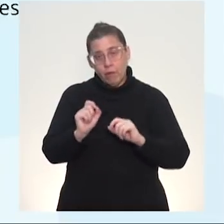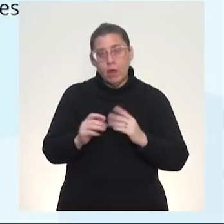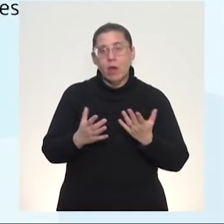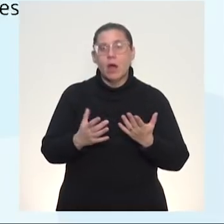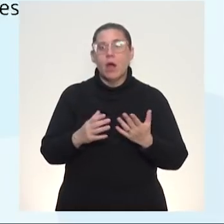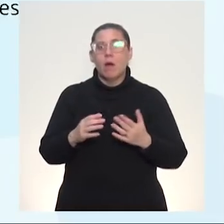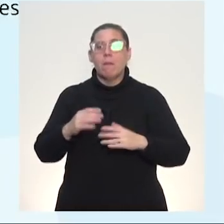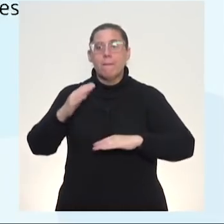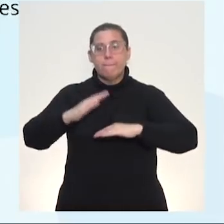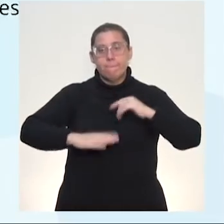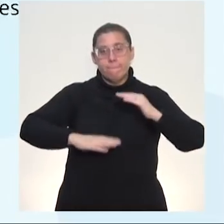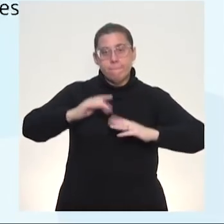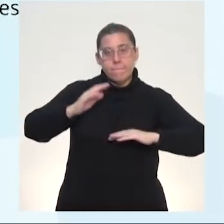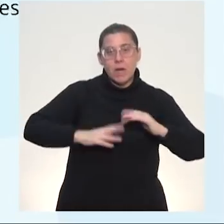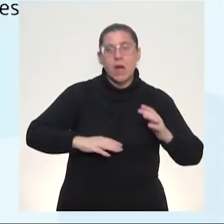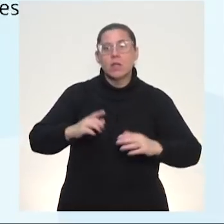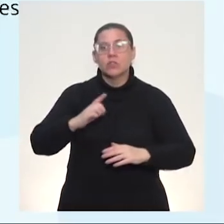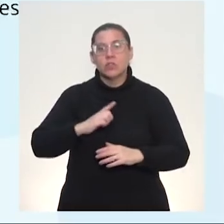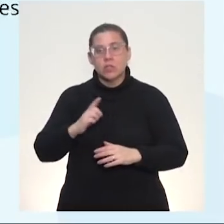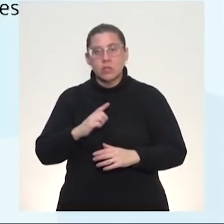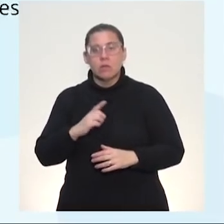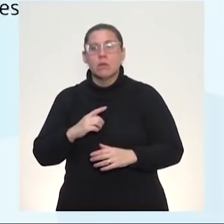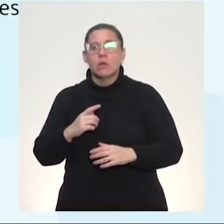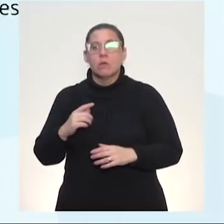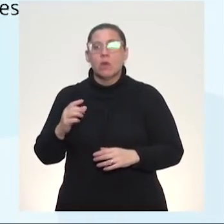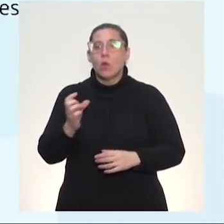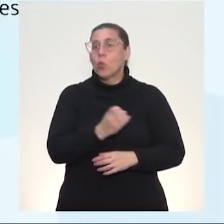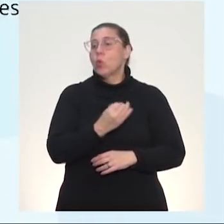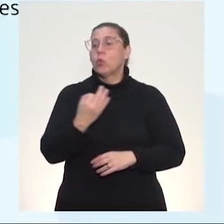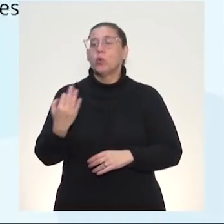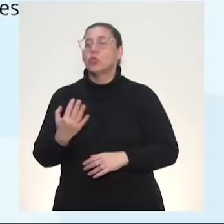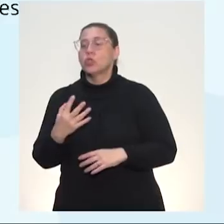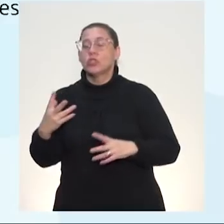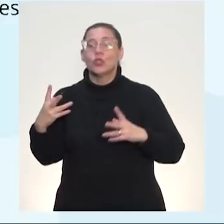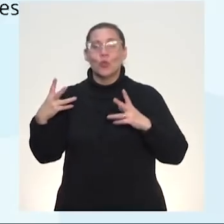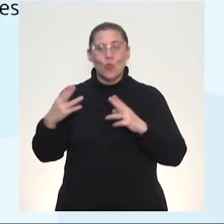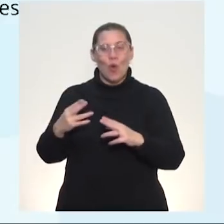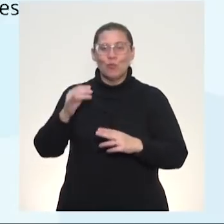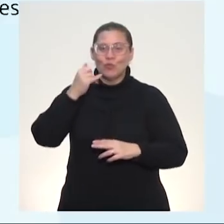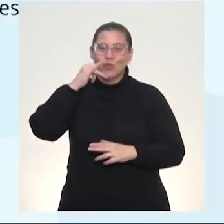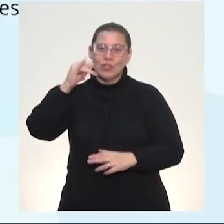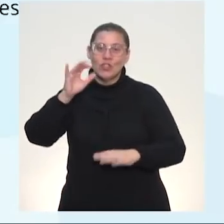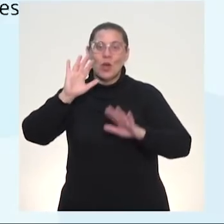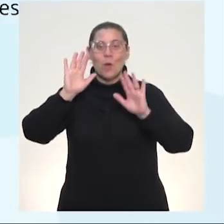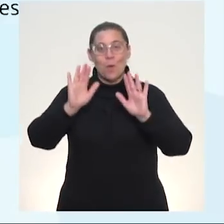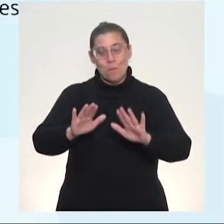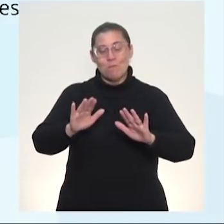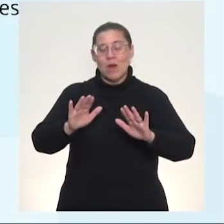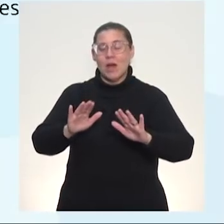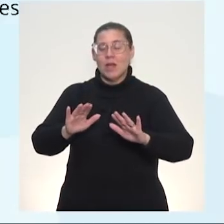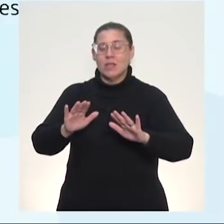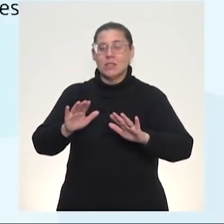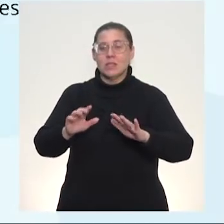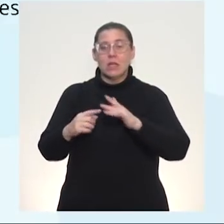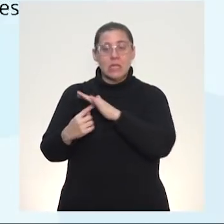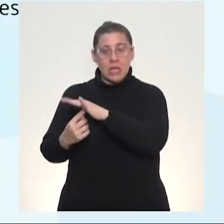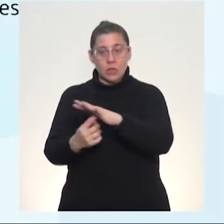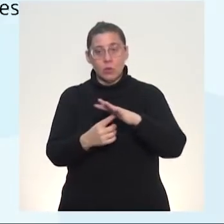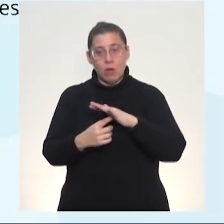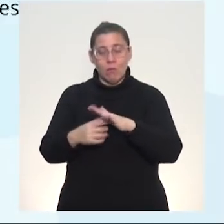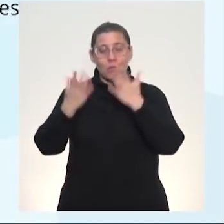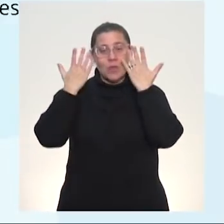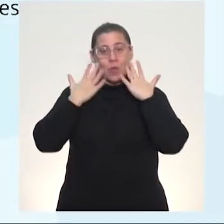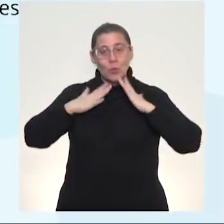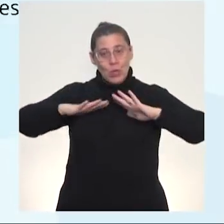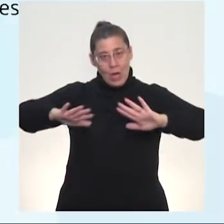a uma atividade que busca gerar uma mesma quantidade de energia utilizando menor quantidade de recursos naturais. Então, eu